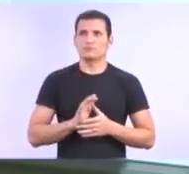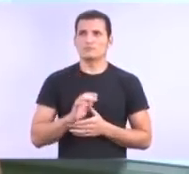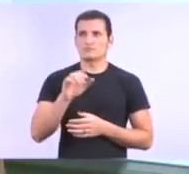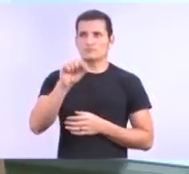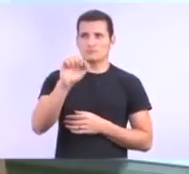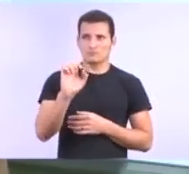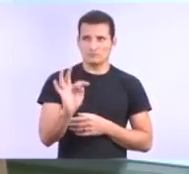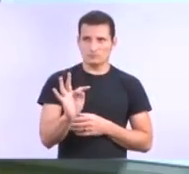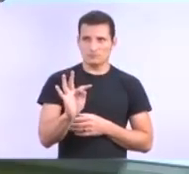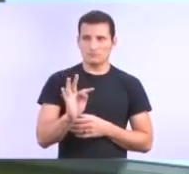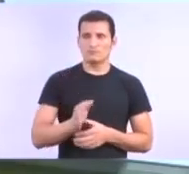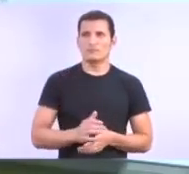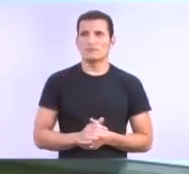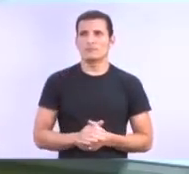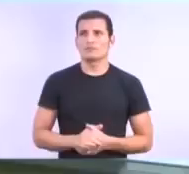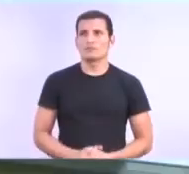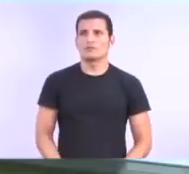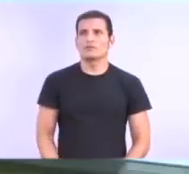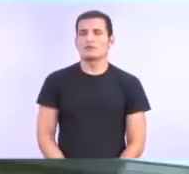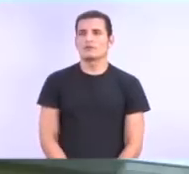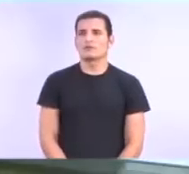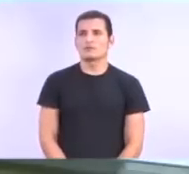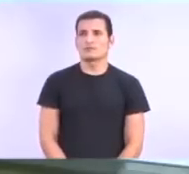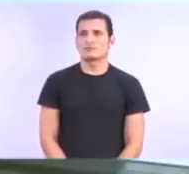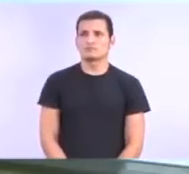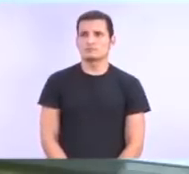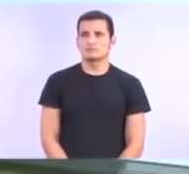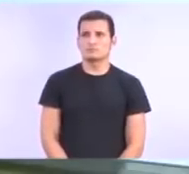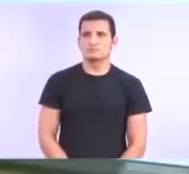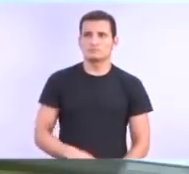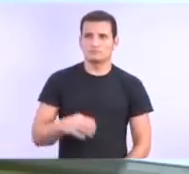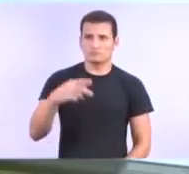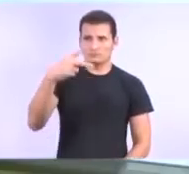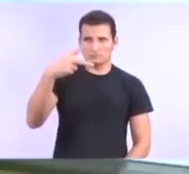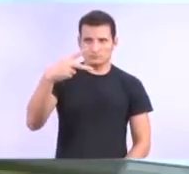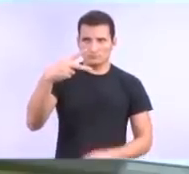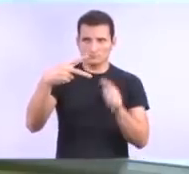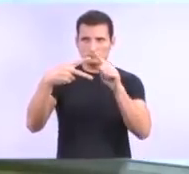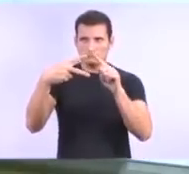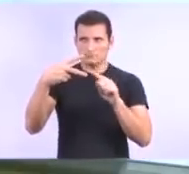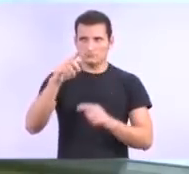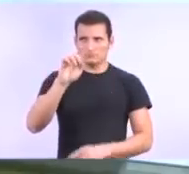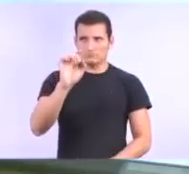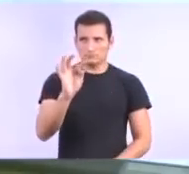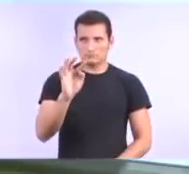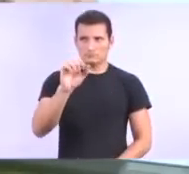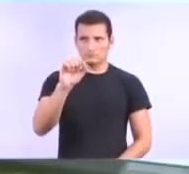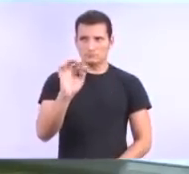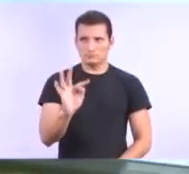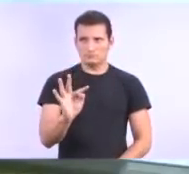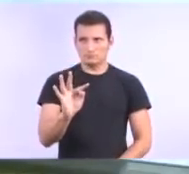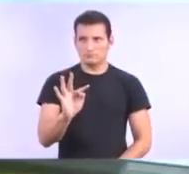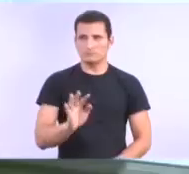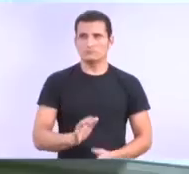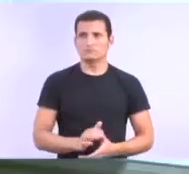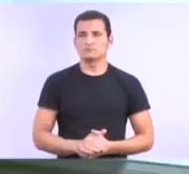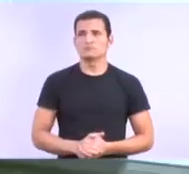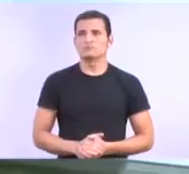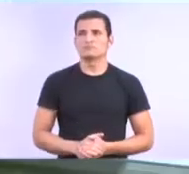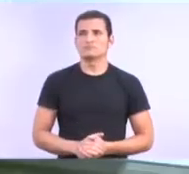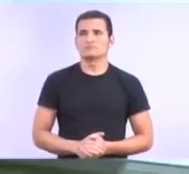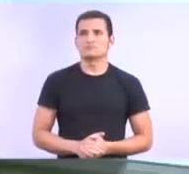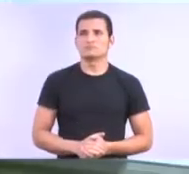atribuída. Agora, esses dois métodos get e set que a gente fez até agora, os getters e setters que nós fizemos até